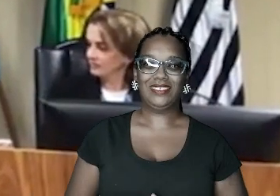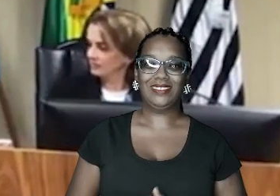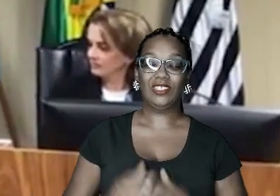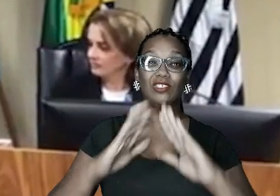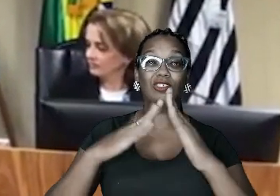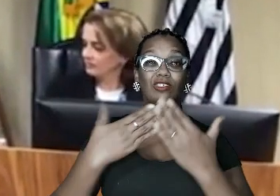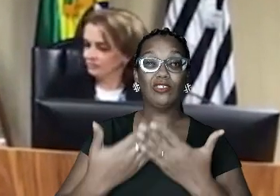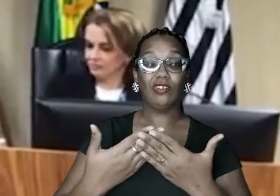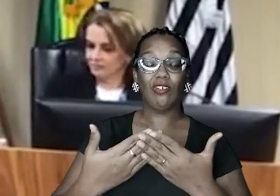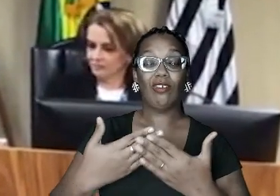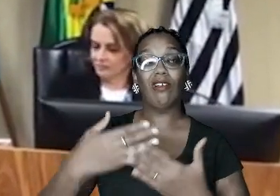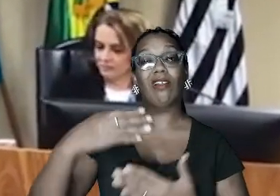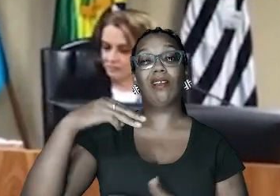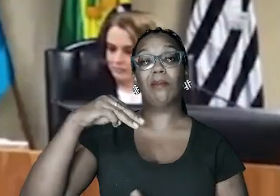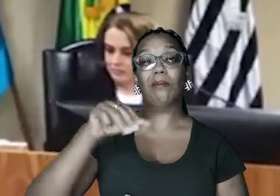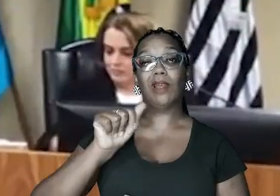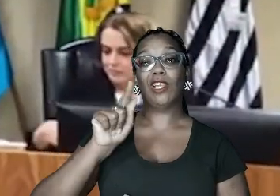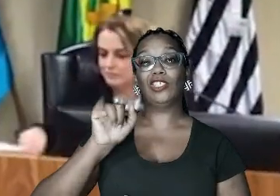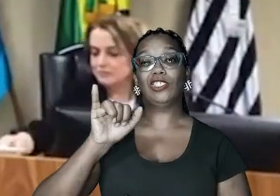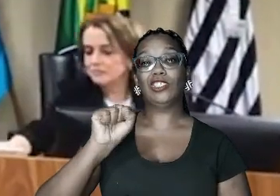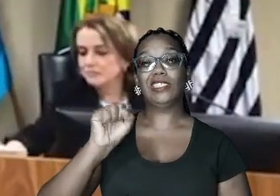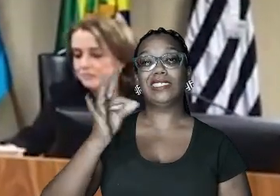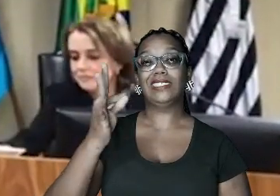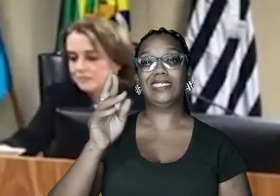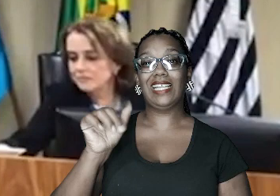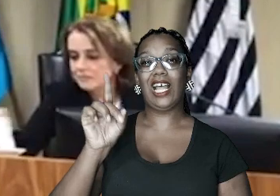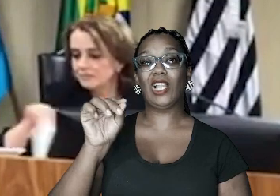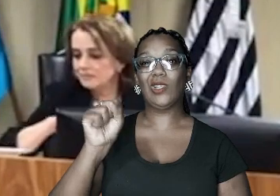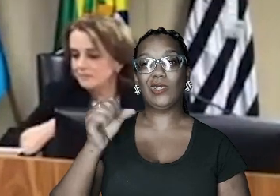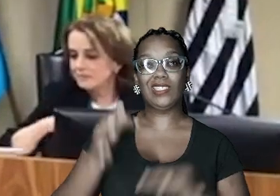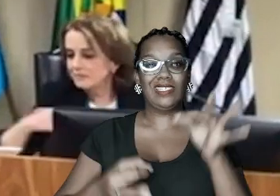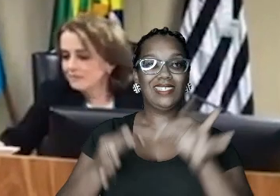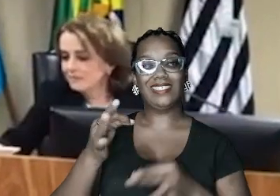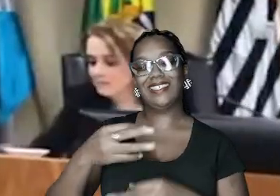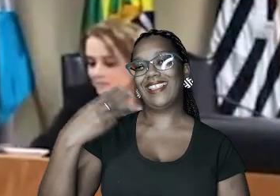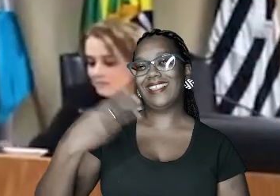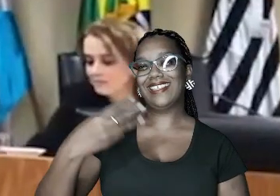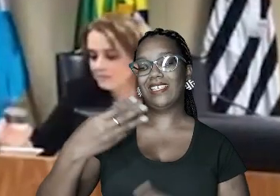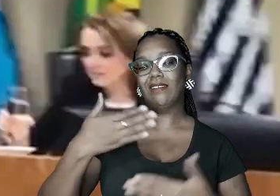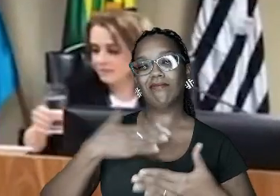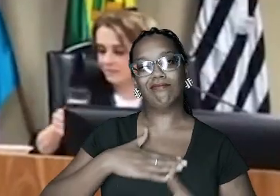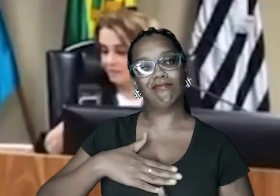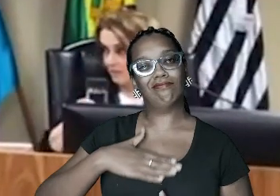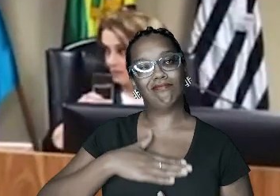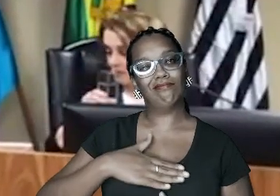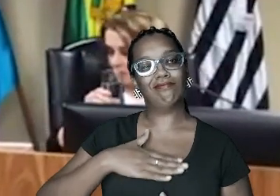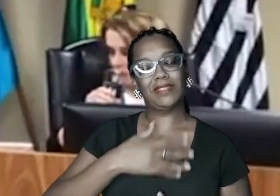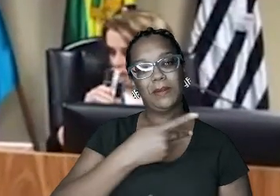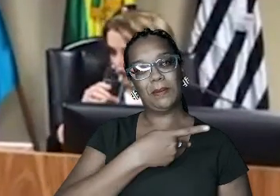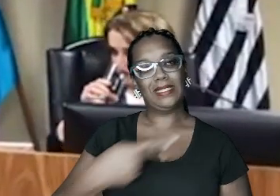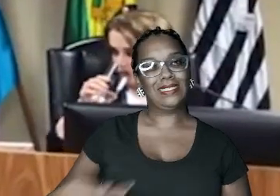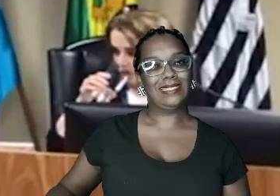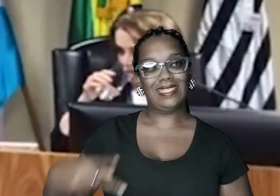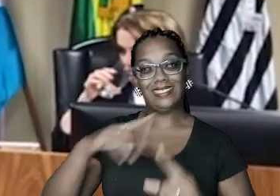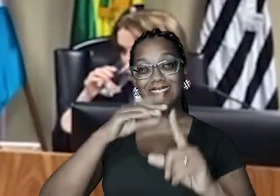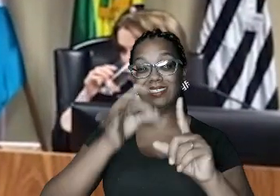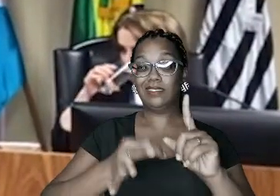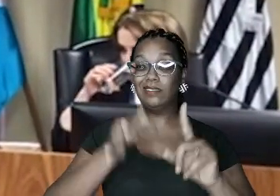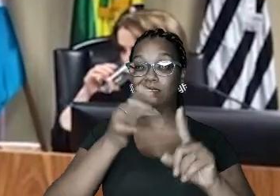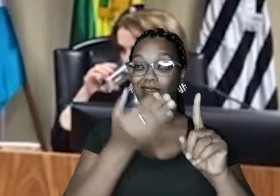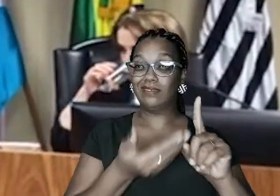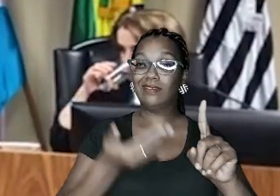na terceira região fazendo um cumprimento especial à Presidente aqui presente a desembargadora Marisa Santos ao